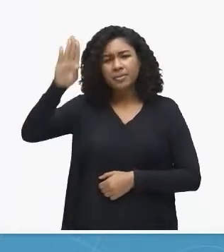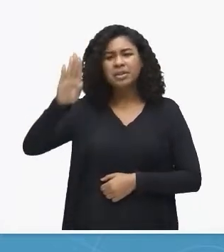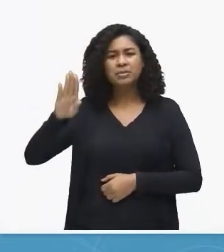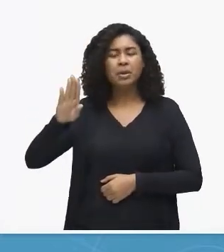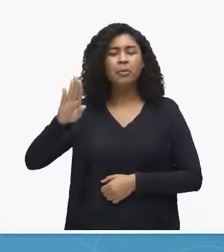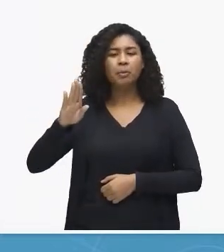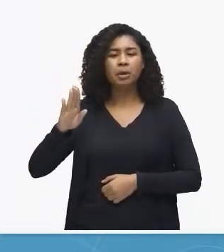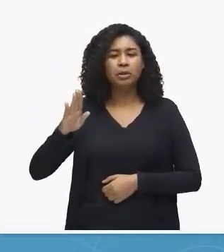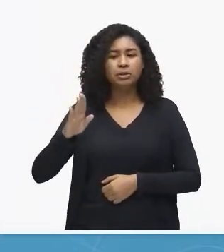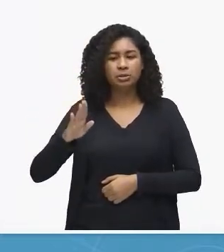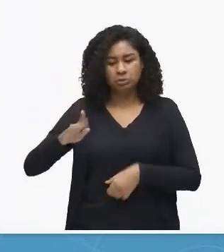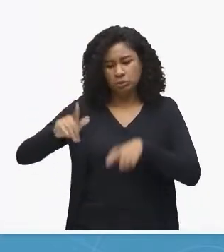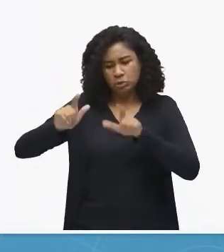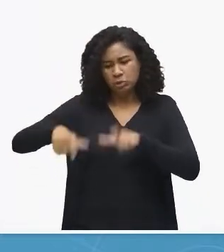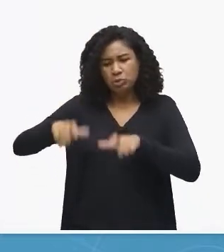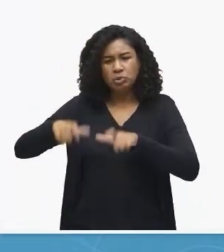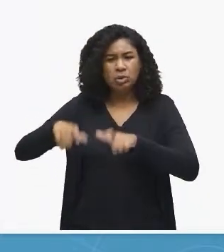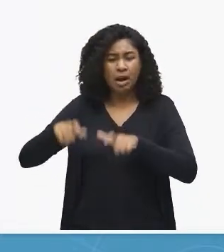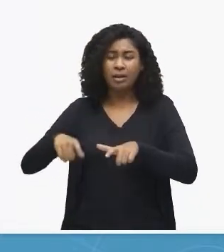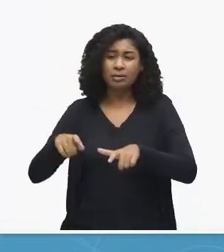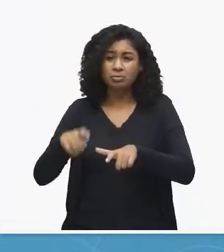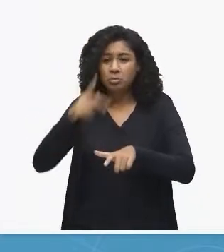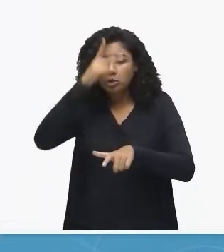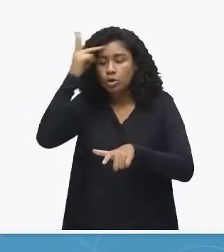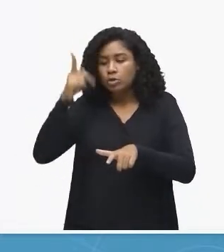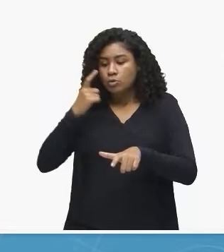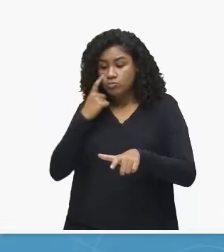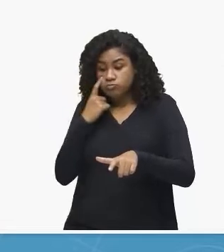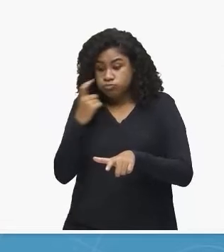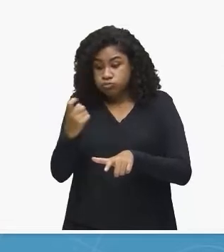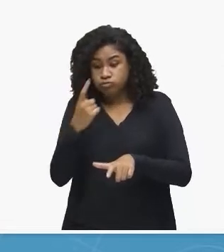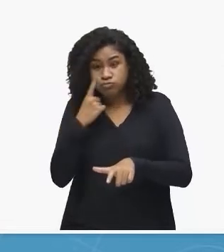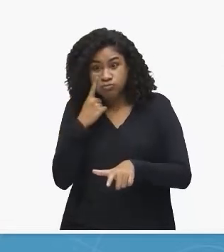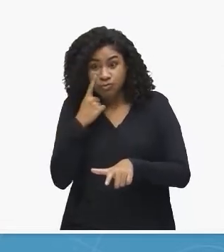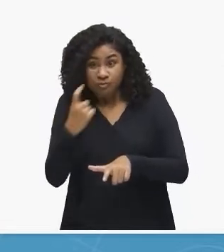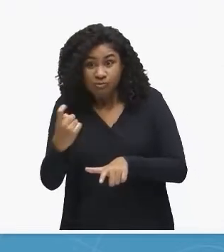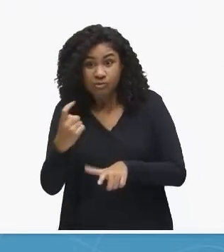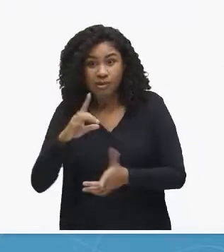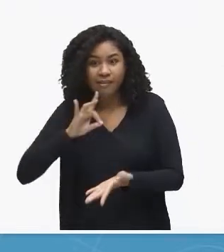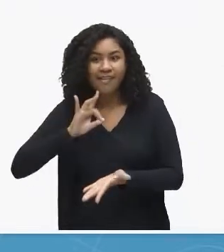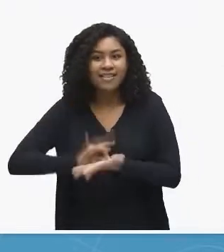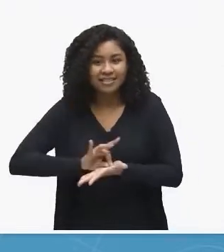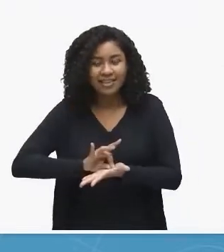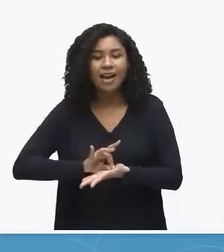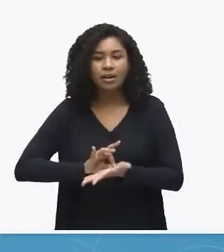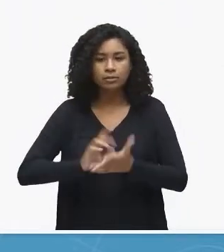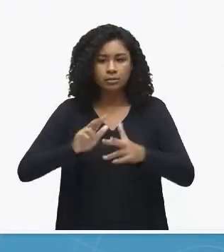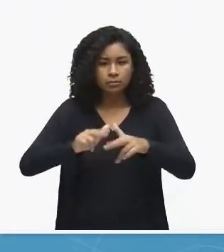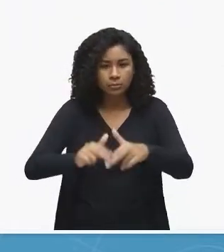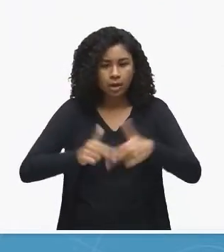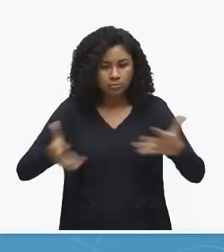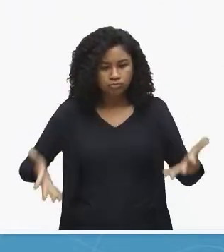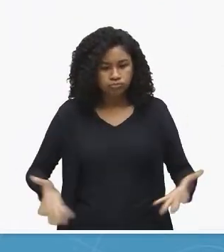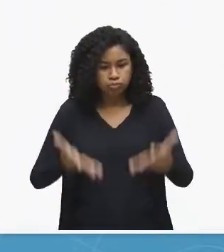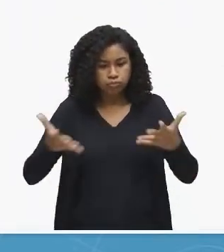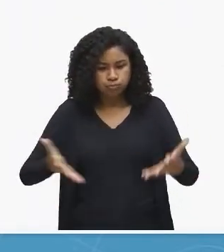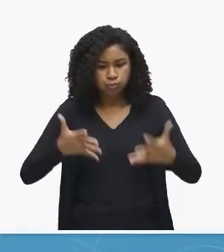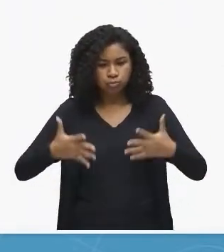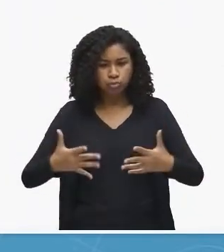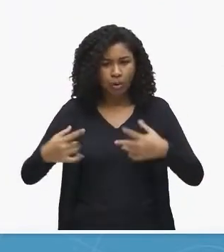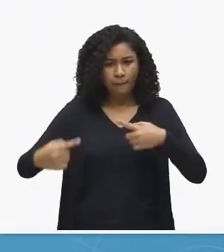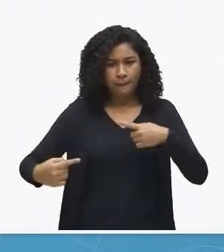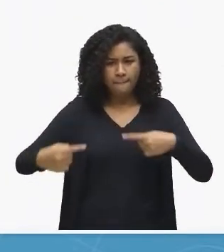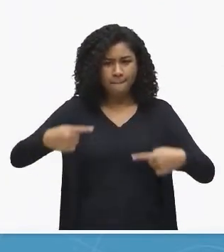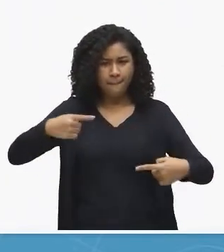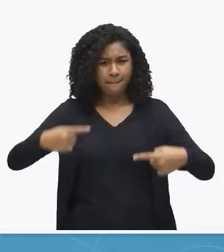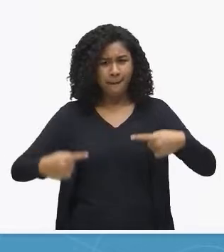aí começar a ser fatores que vão impulsionar esse conflito, né, que vão começar a movimentar e